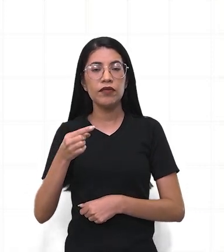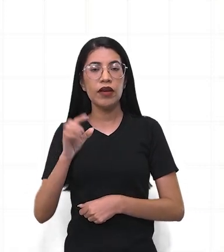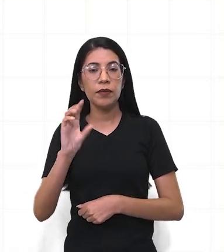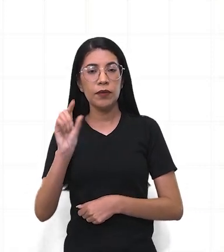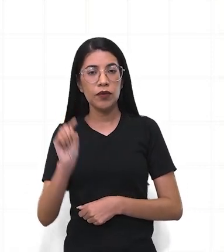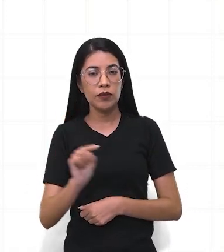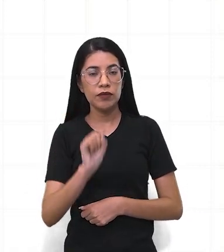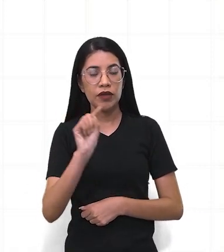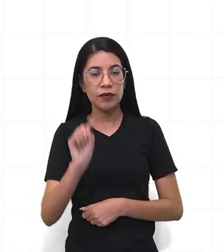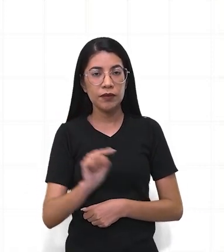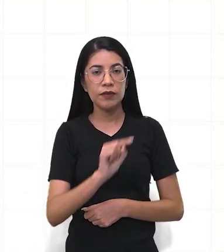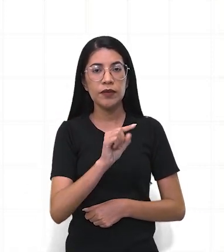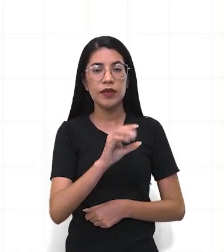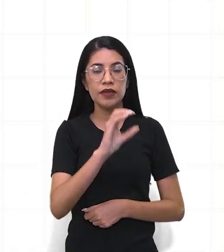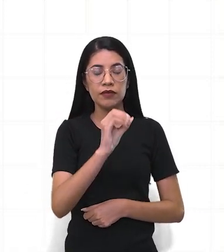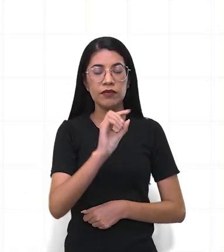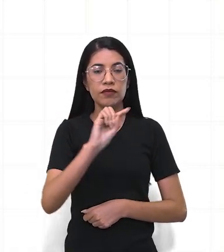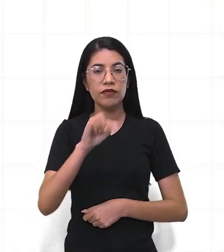0,80.